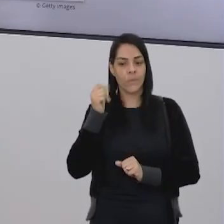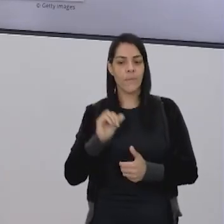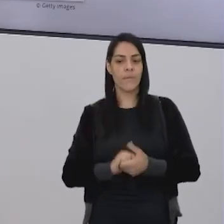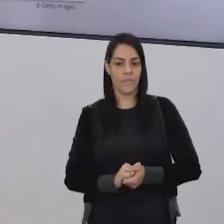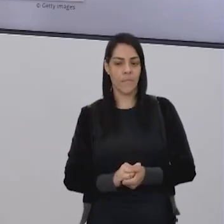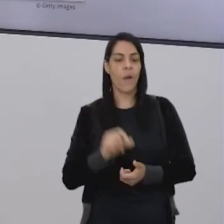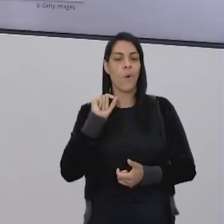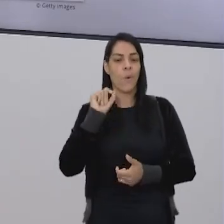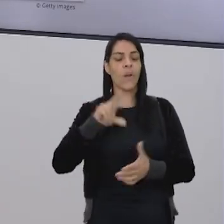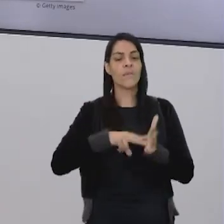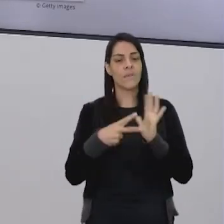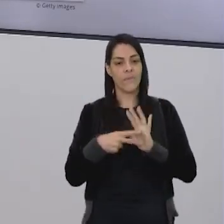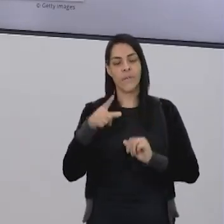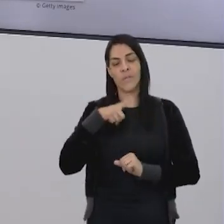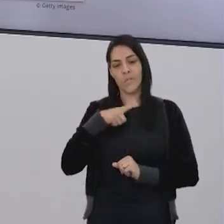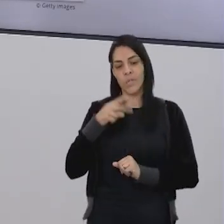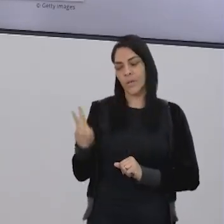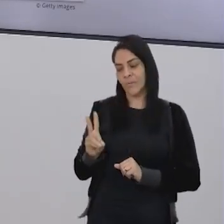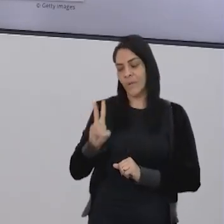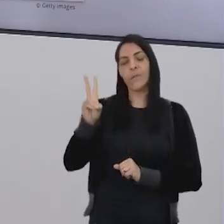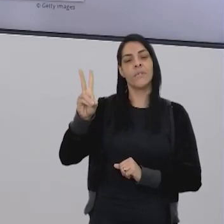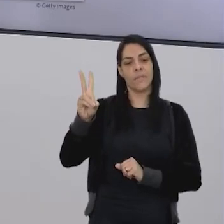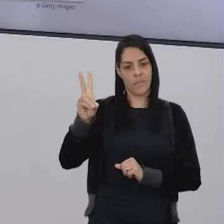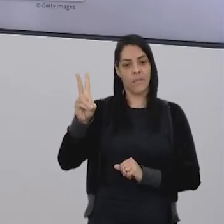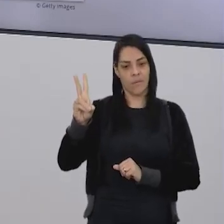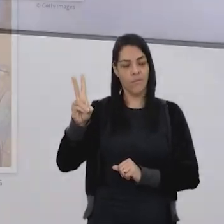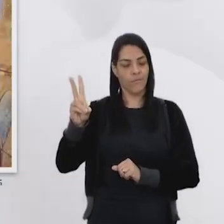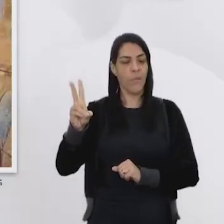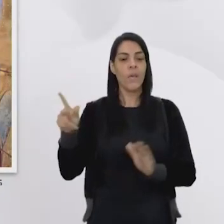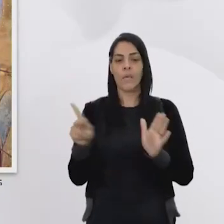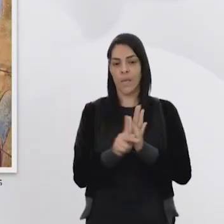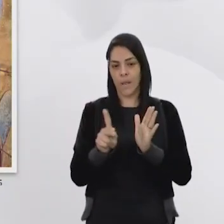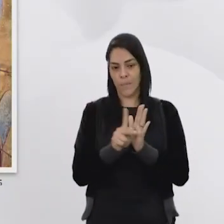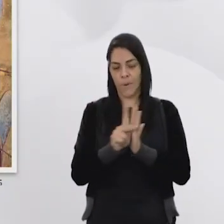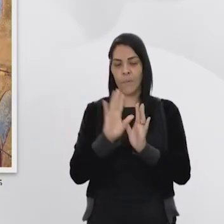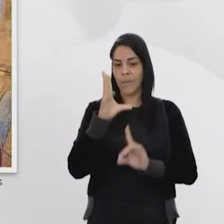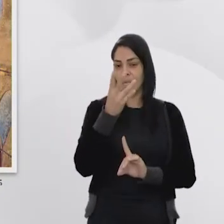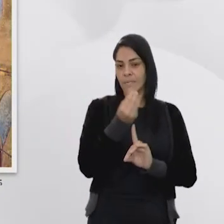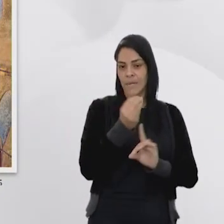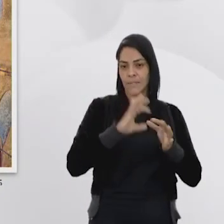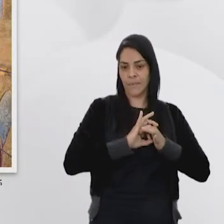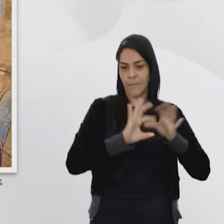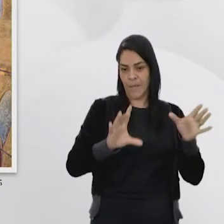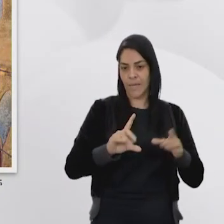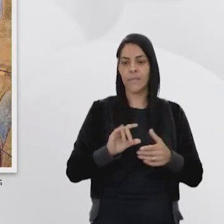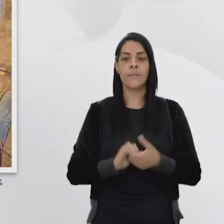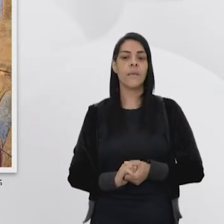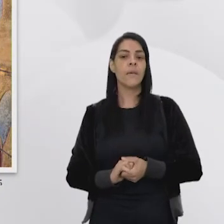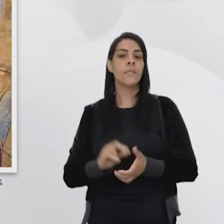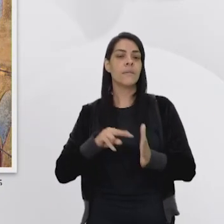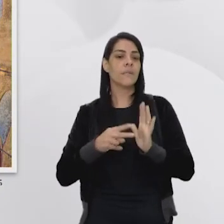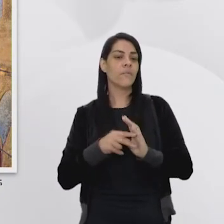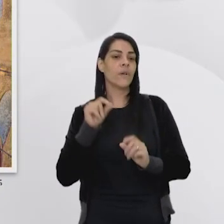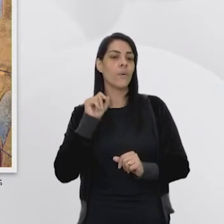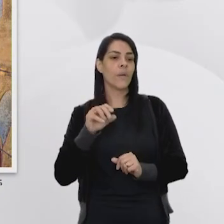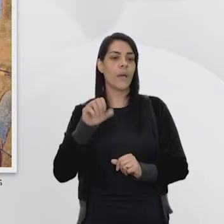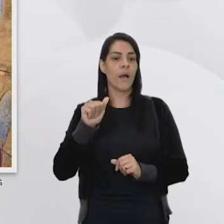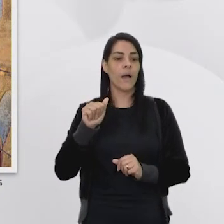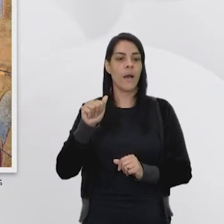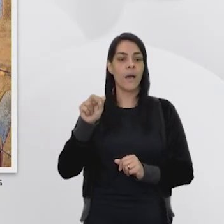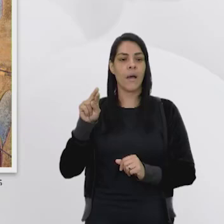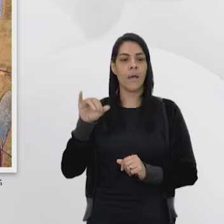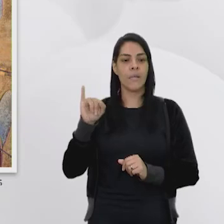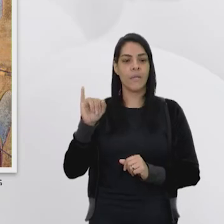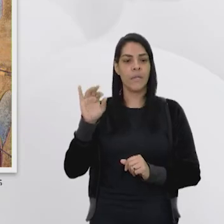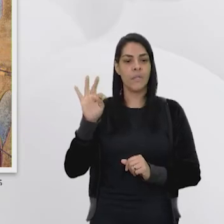seja, havia a valorização da contemplação, que era própria das artes liberais, ou seja, a aritmética, sim, a aritmética já foi